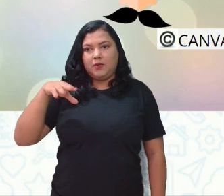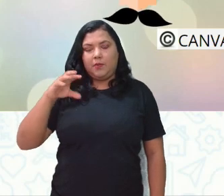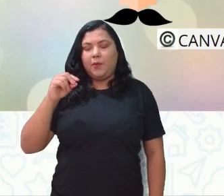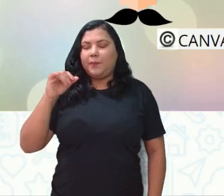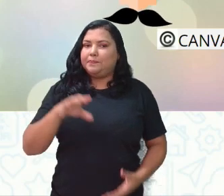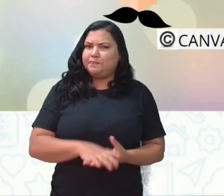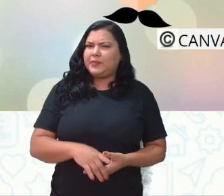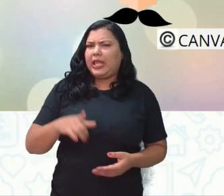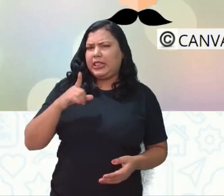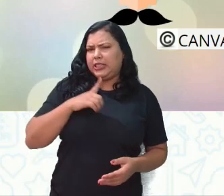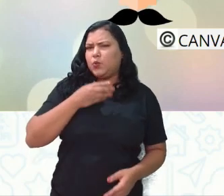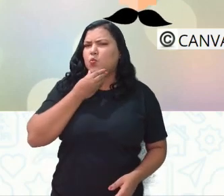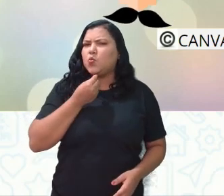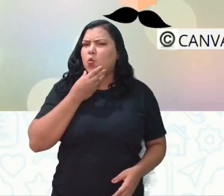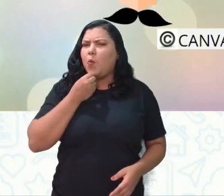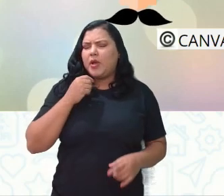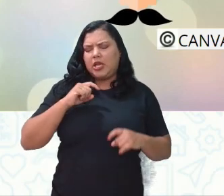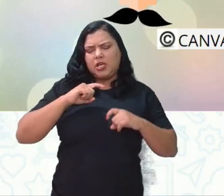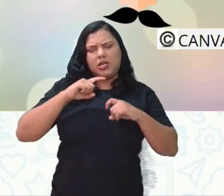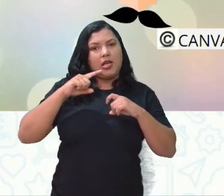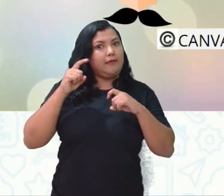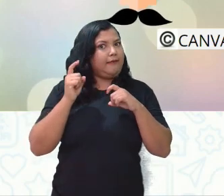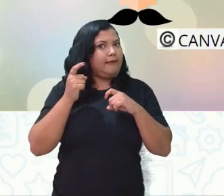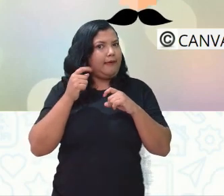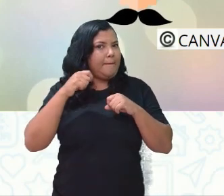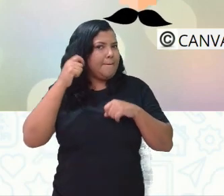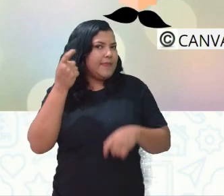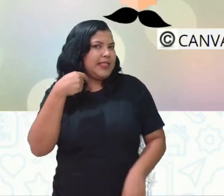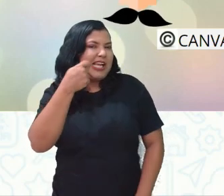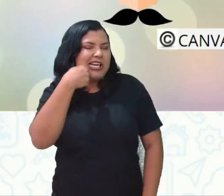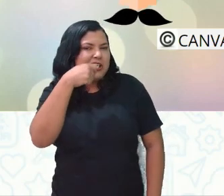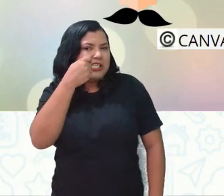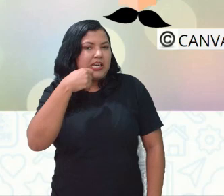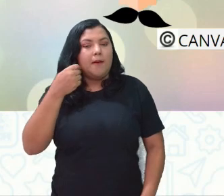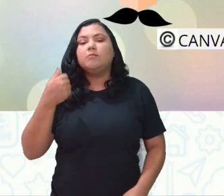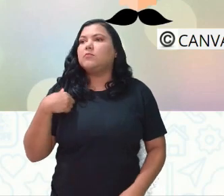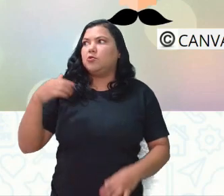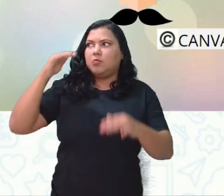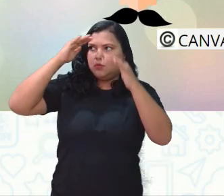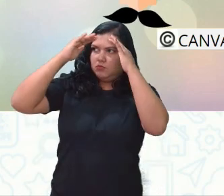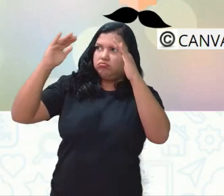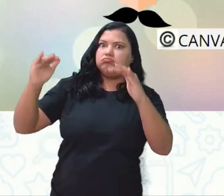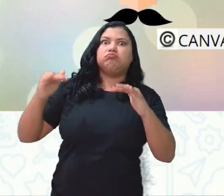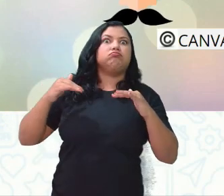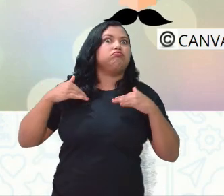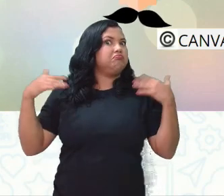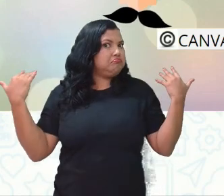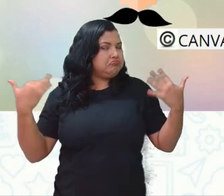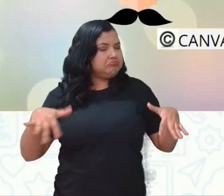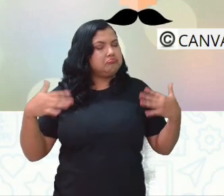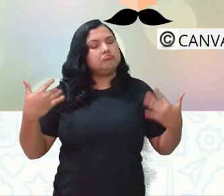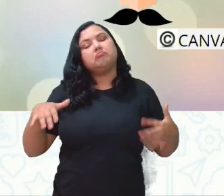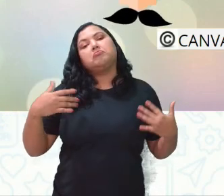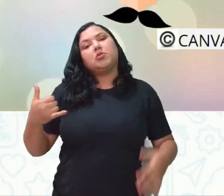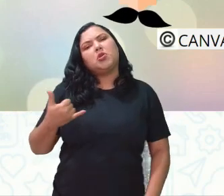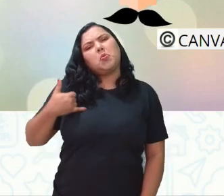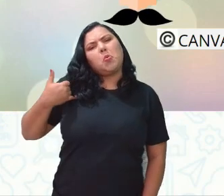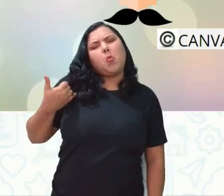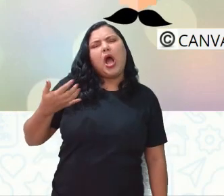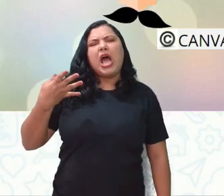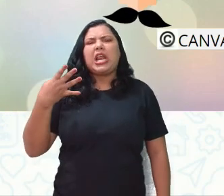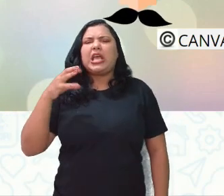quase na faculdade. Um homem sério, sóbrio, sem opiniões surpreendentes, mas de uma sólida reputação